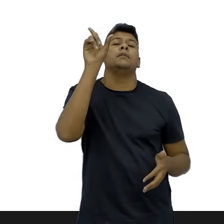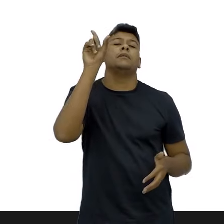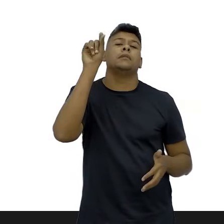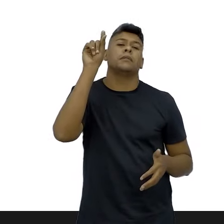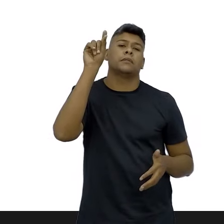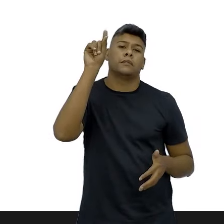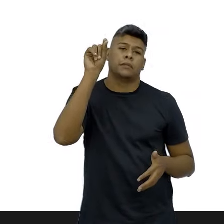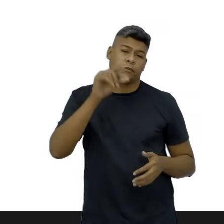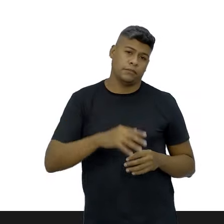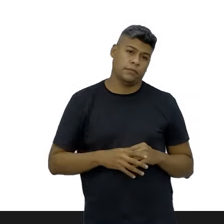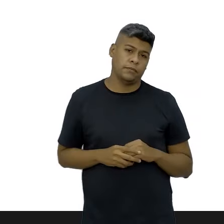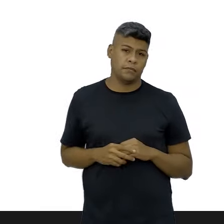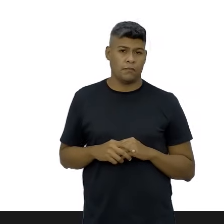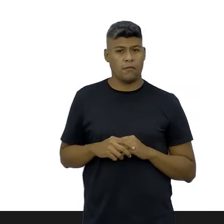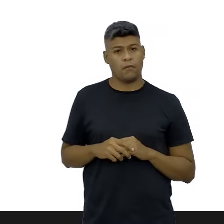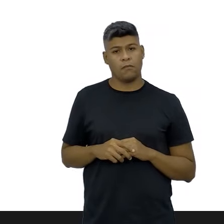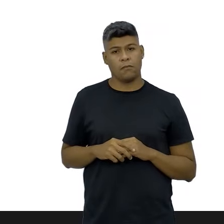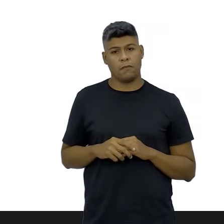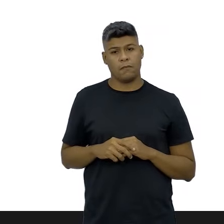realizadas, né? Então,